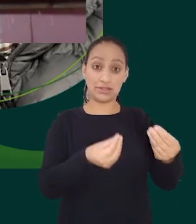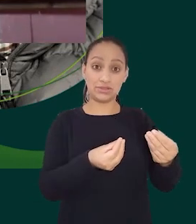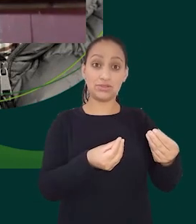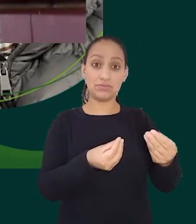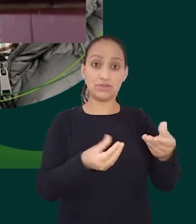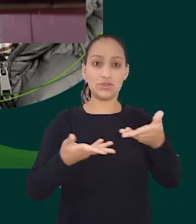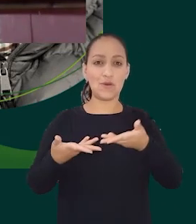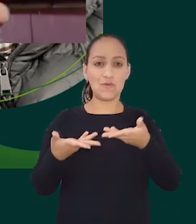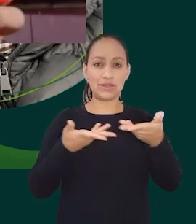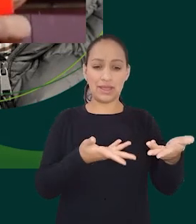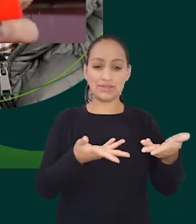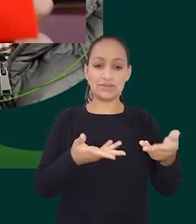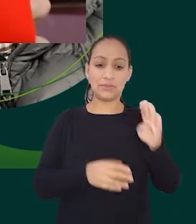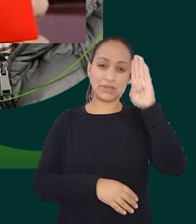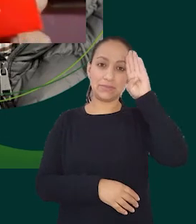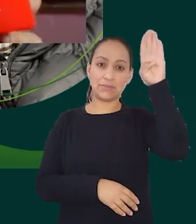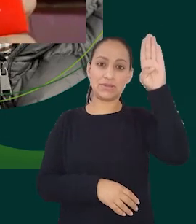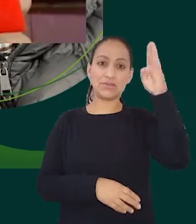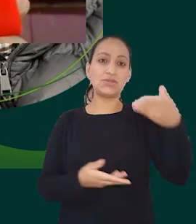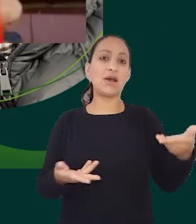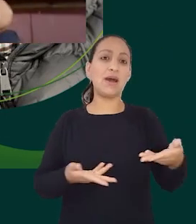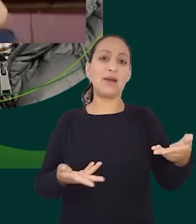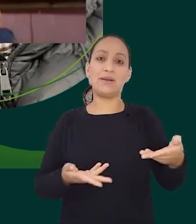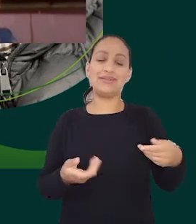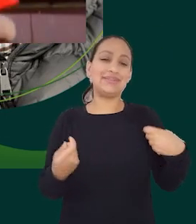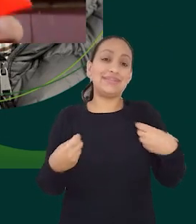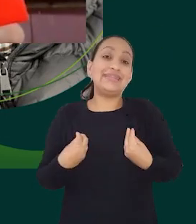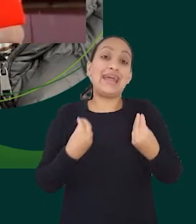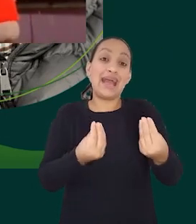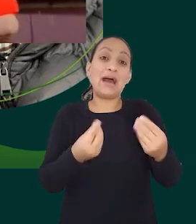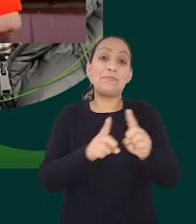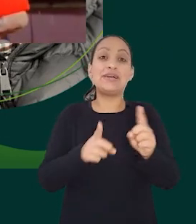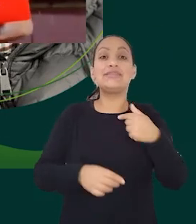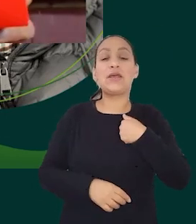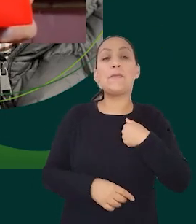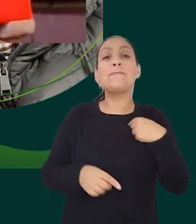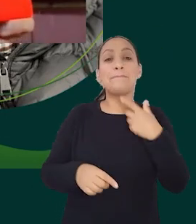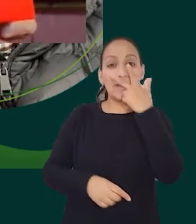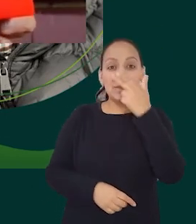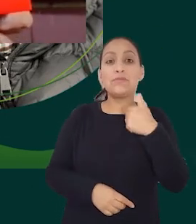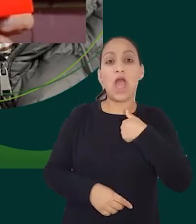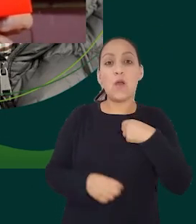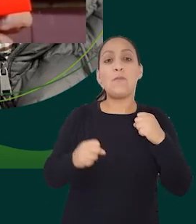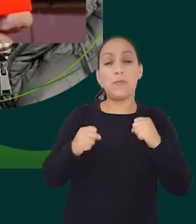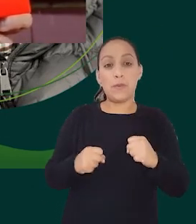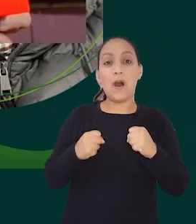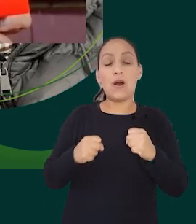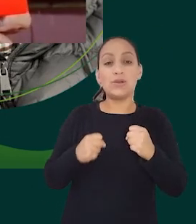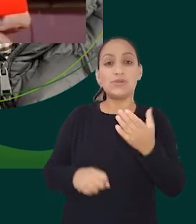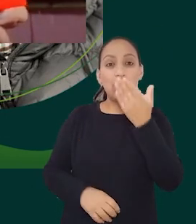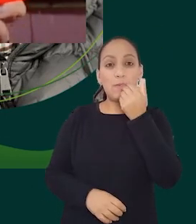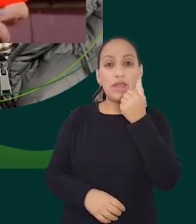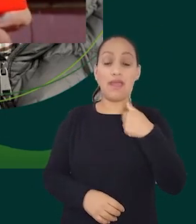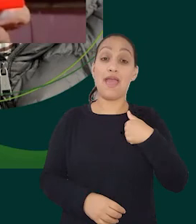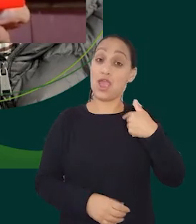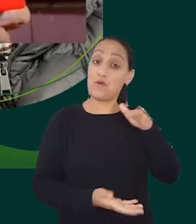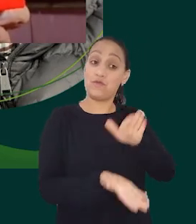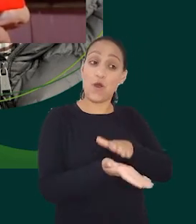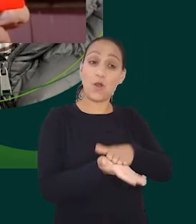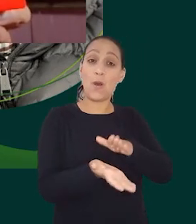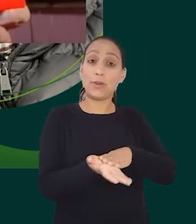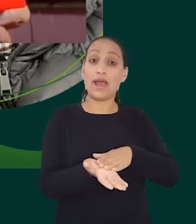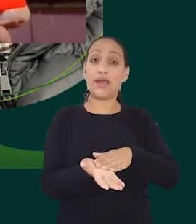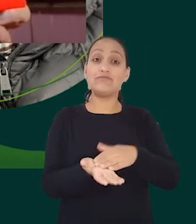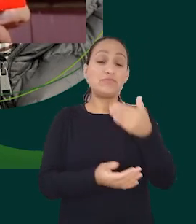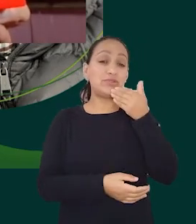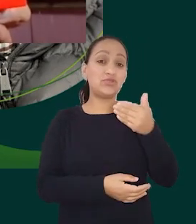entregar. Eu posso eu mesmo comer, mas aqui, ó. Muito bom. Esse, mas esse eu vou te cobrar. Eu vou de